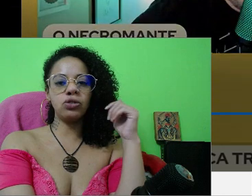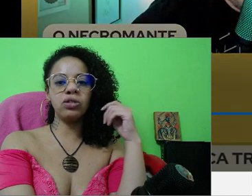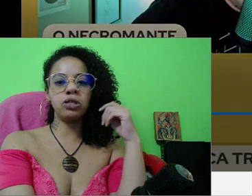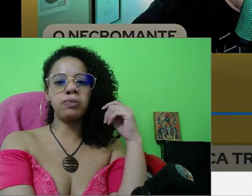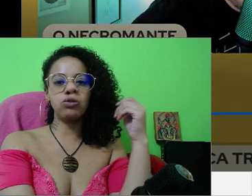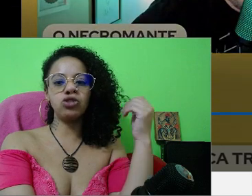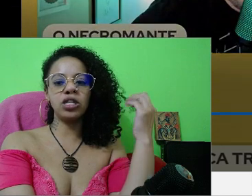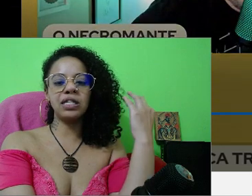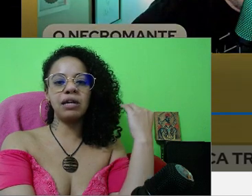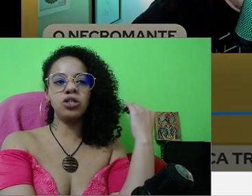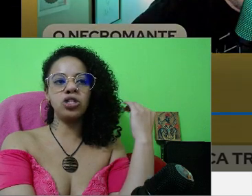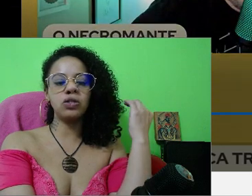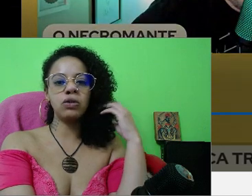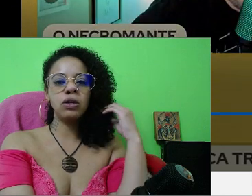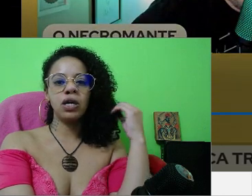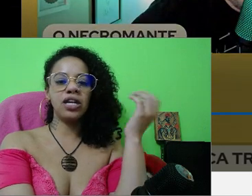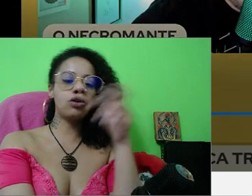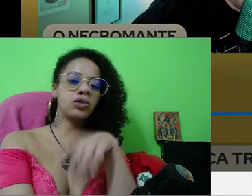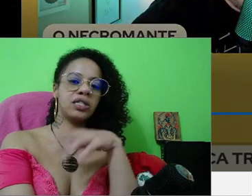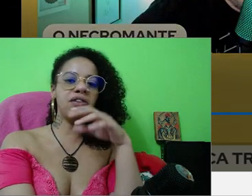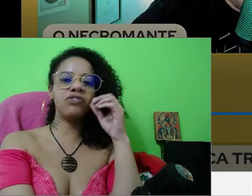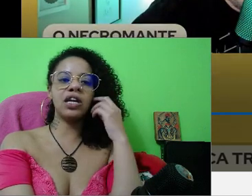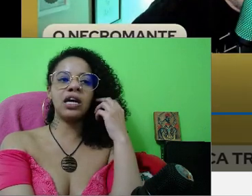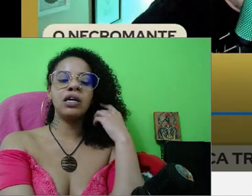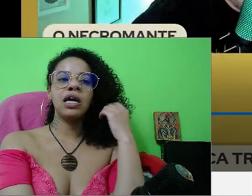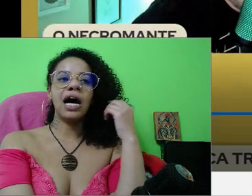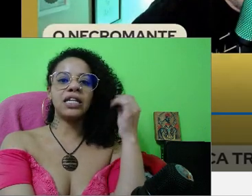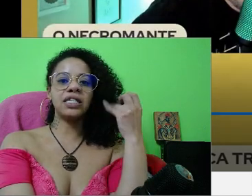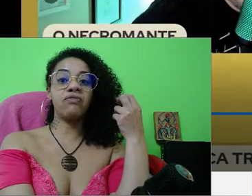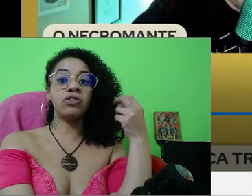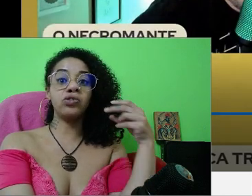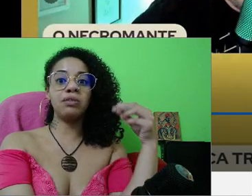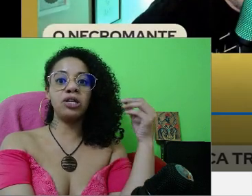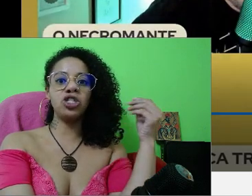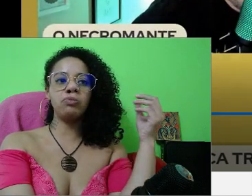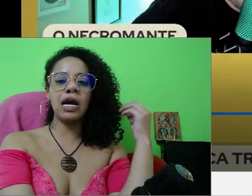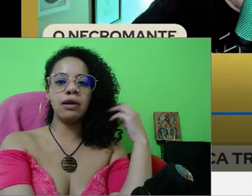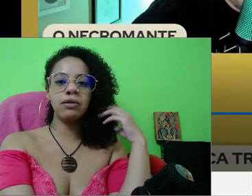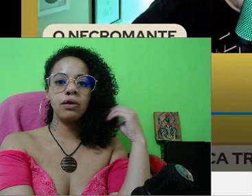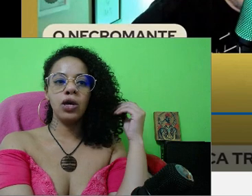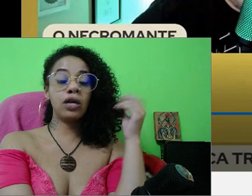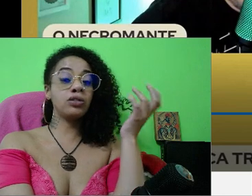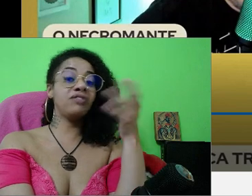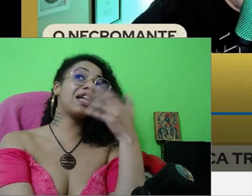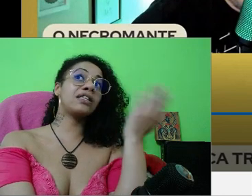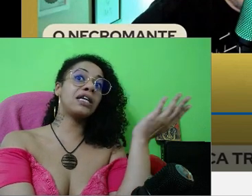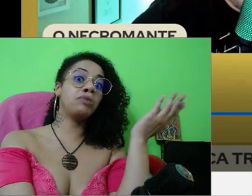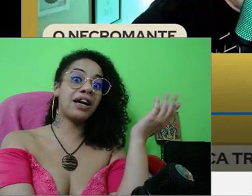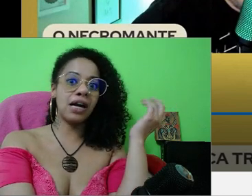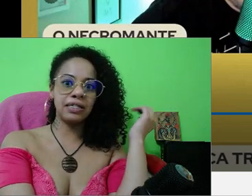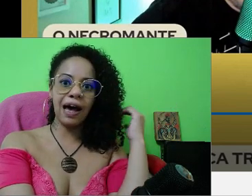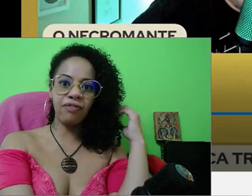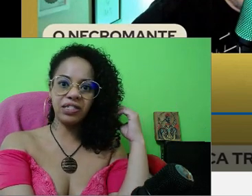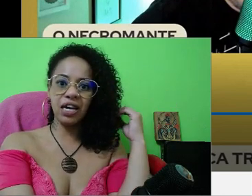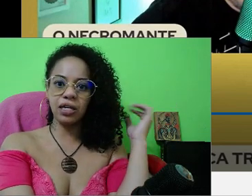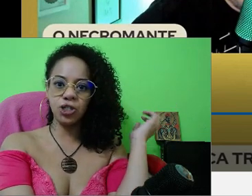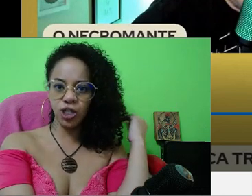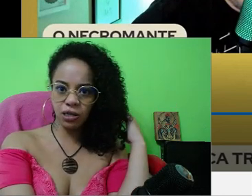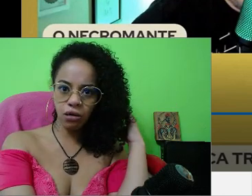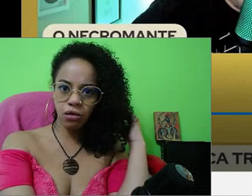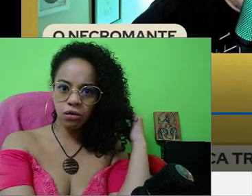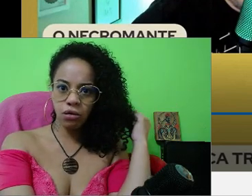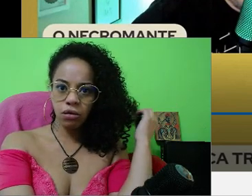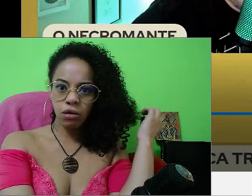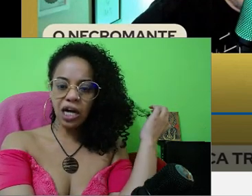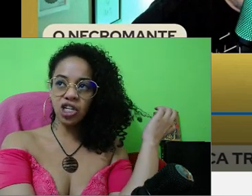teve nessa construção Espero que um dia você lembre disso inclusive né nas revoluções também tinha mulher inclusive lá atrás mulher caçava